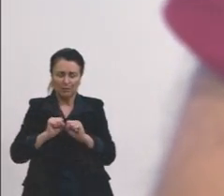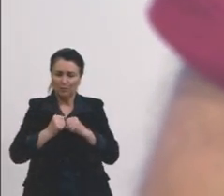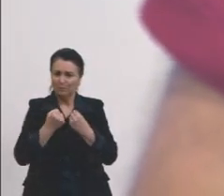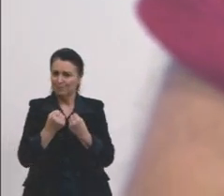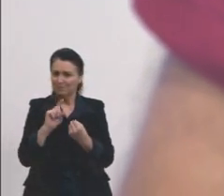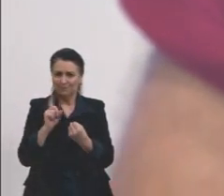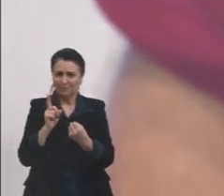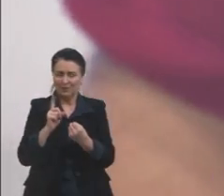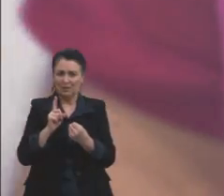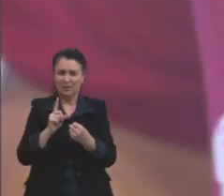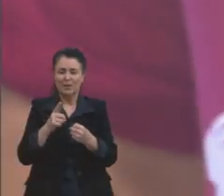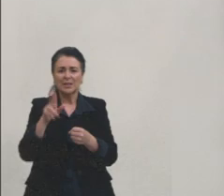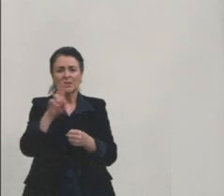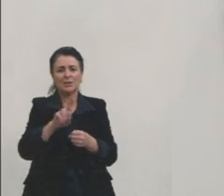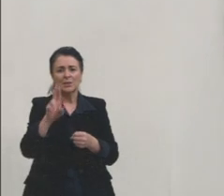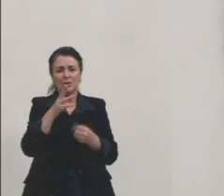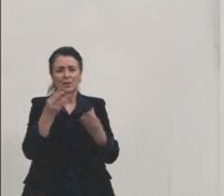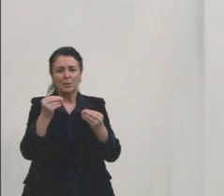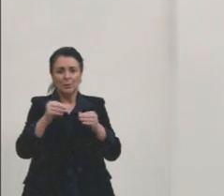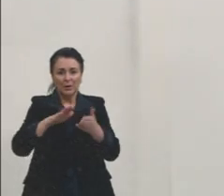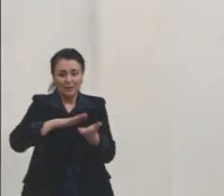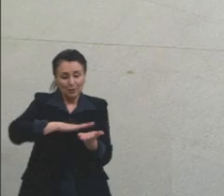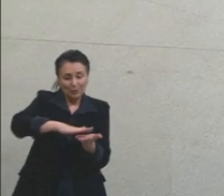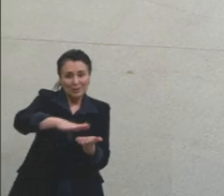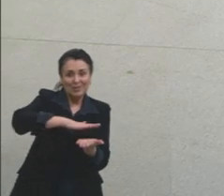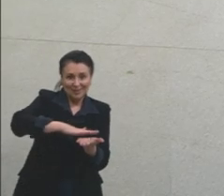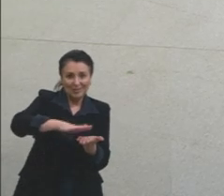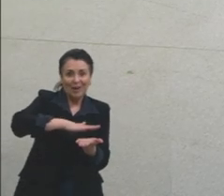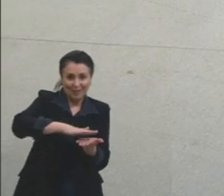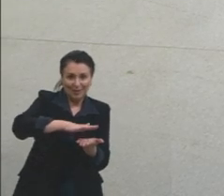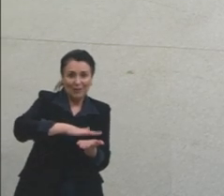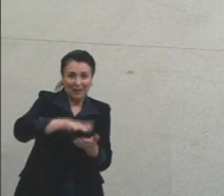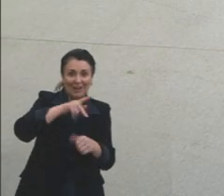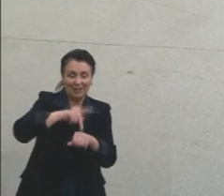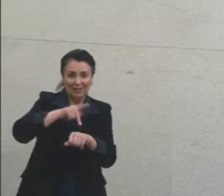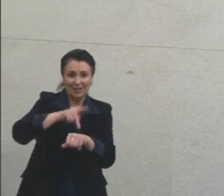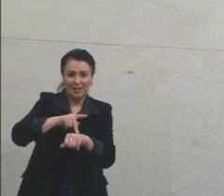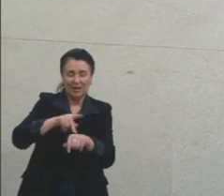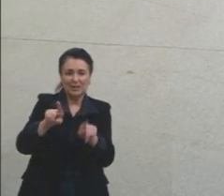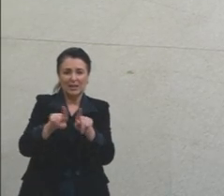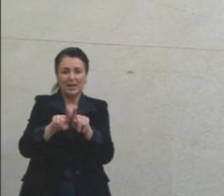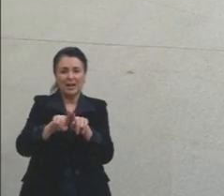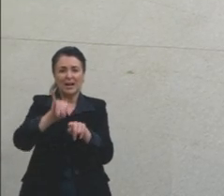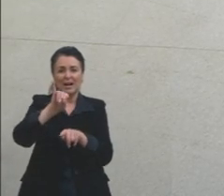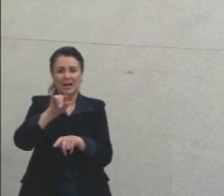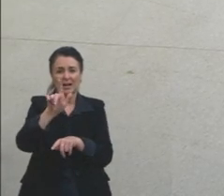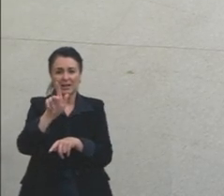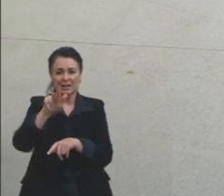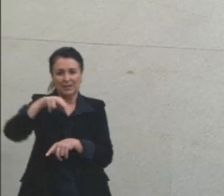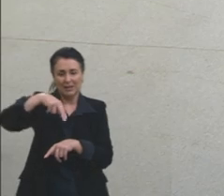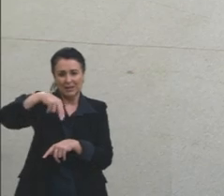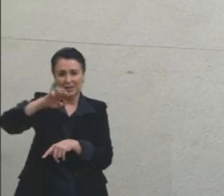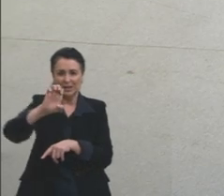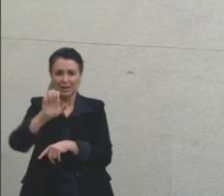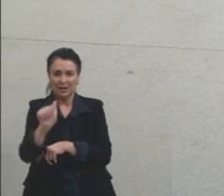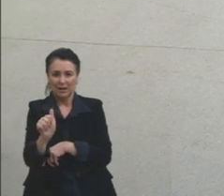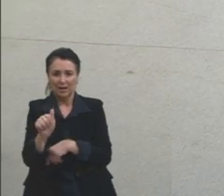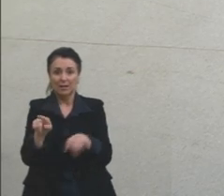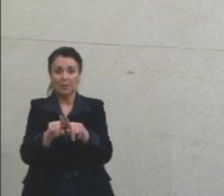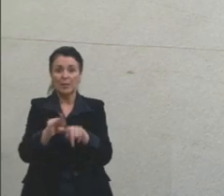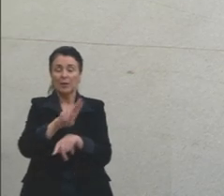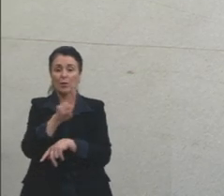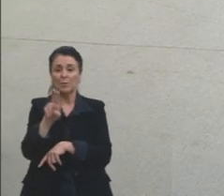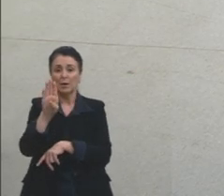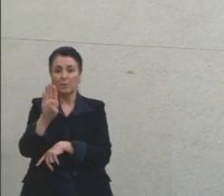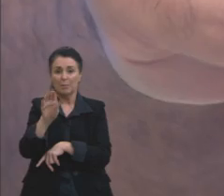é aquela que a gente coloca no no chão aí tá e a Nina o traço trouxe trouxe para vocês é o Basalto